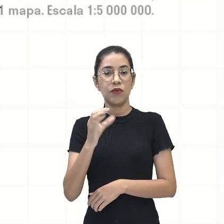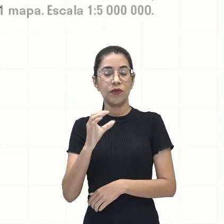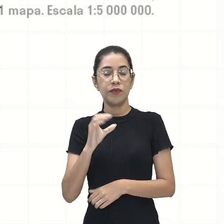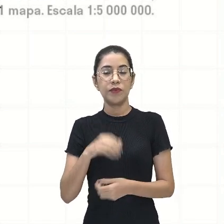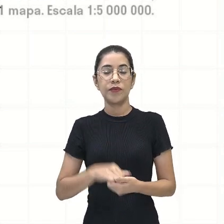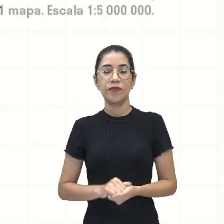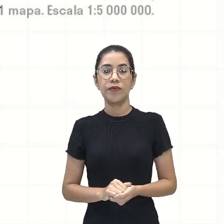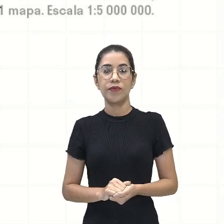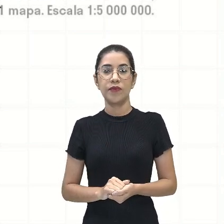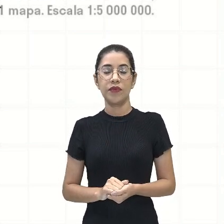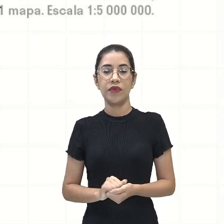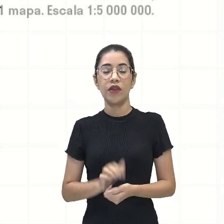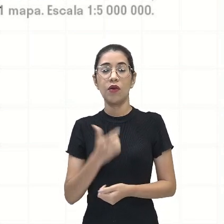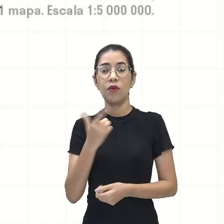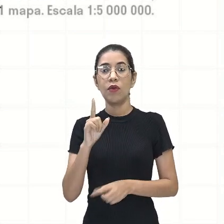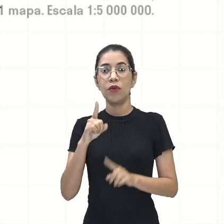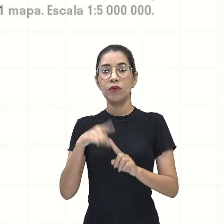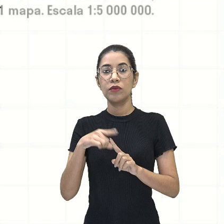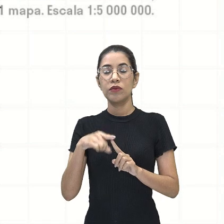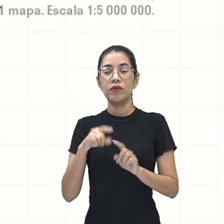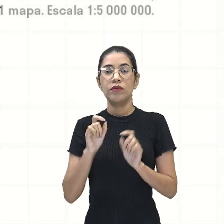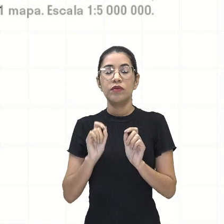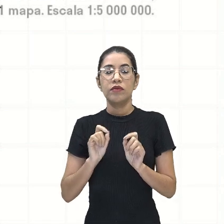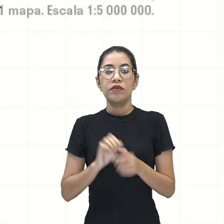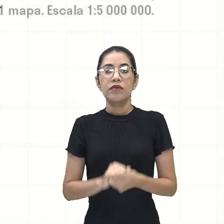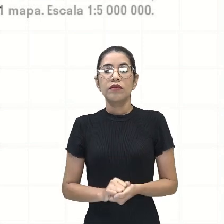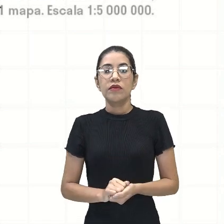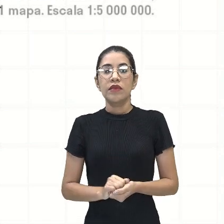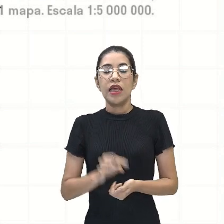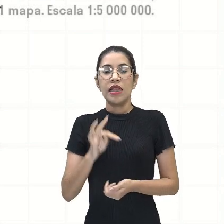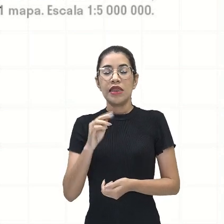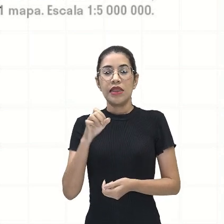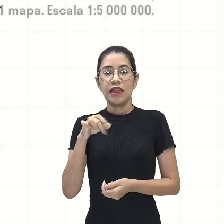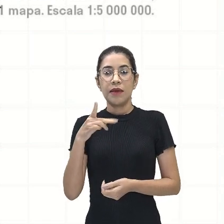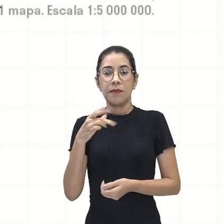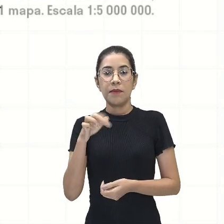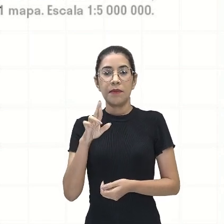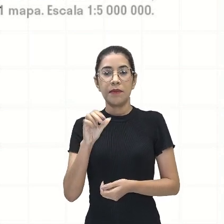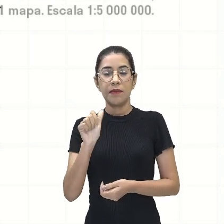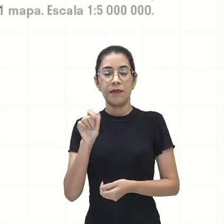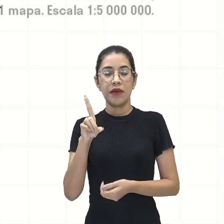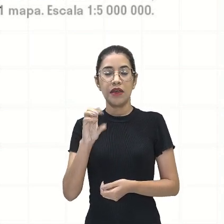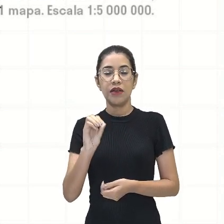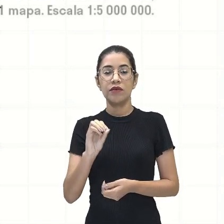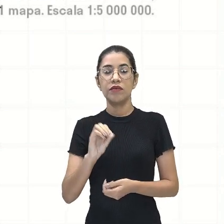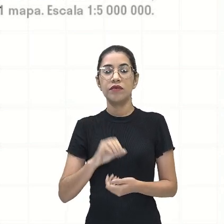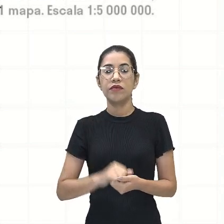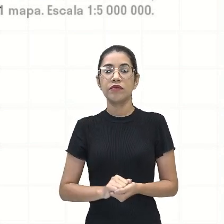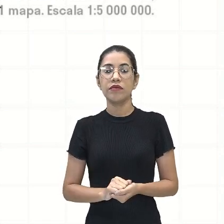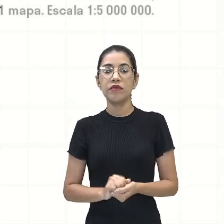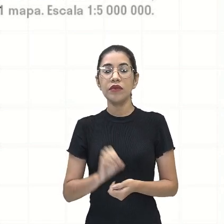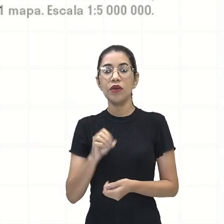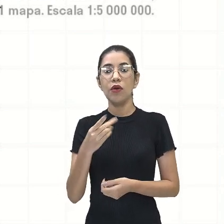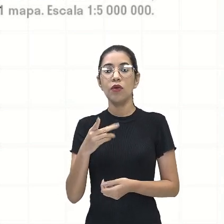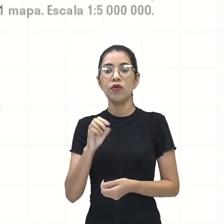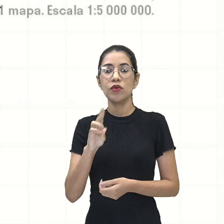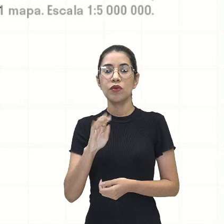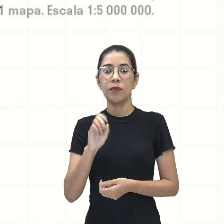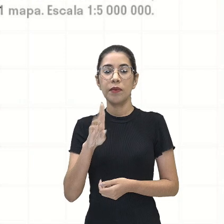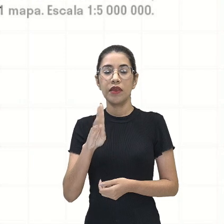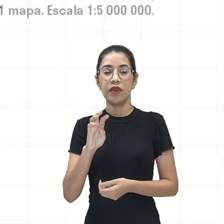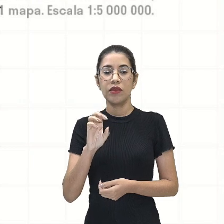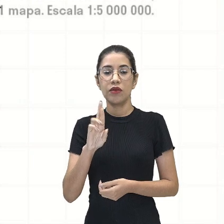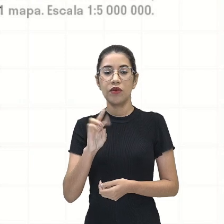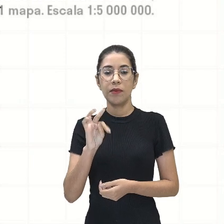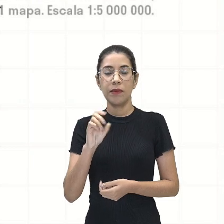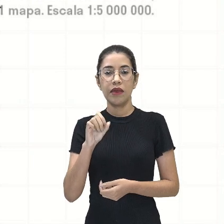aí nós temos um outro tipo de clima, que é o clima temperado, né, ou subtropical. Ele abrange